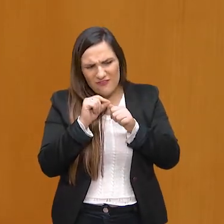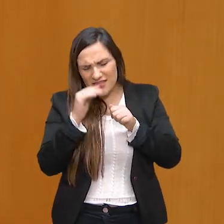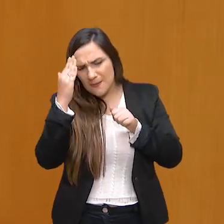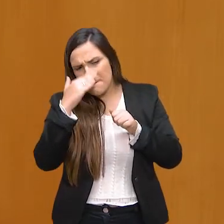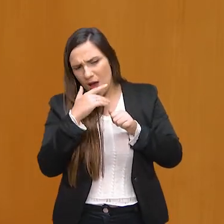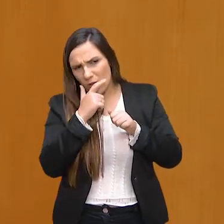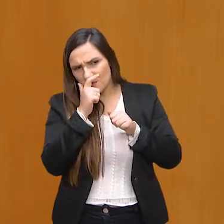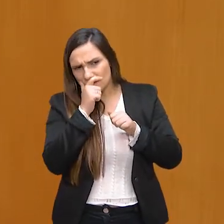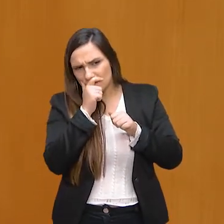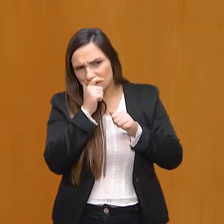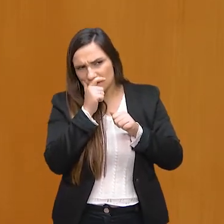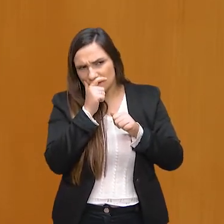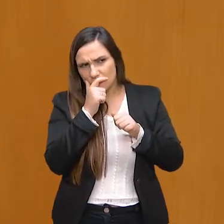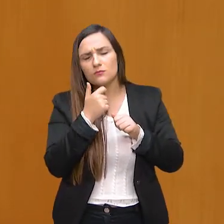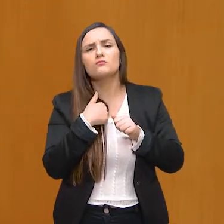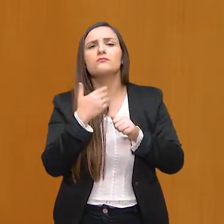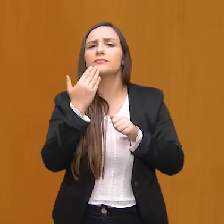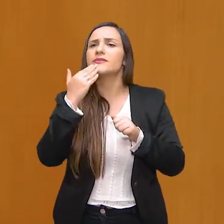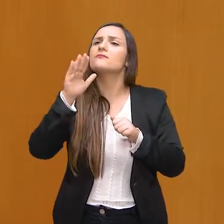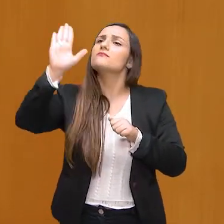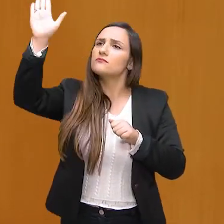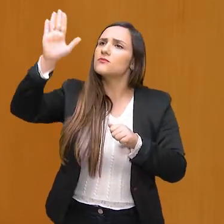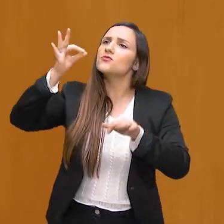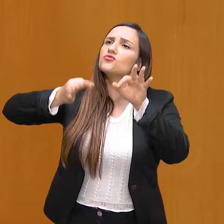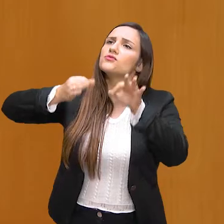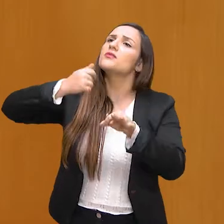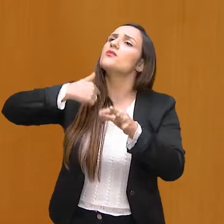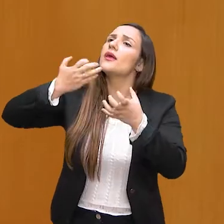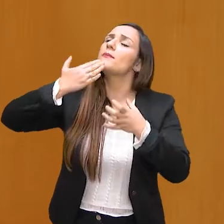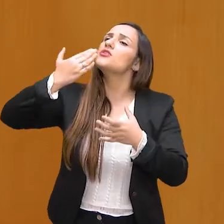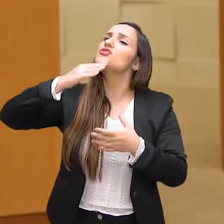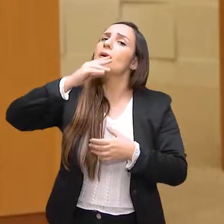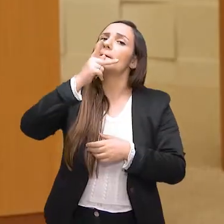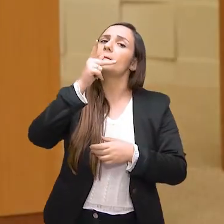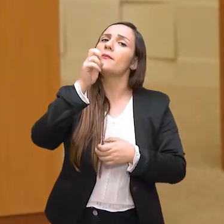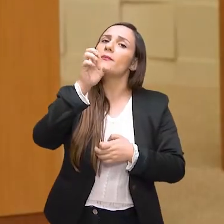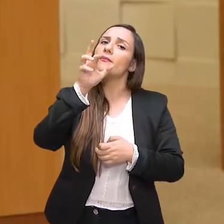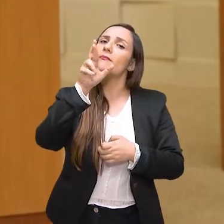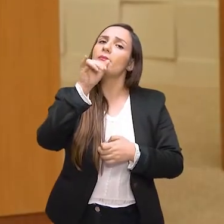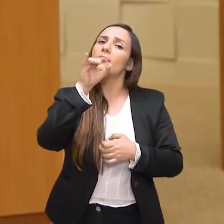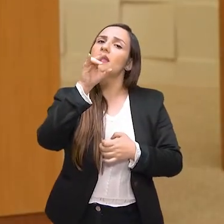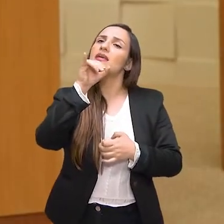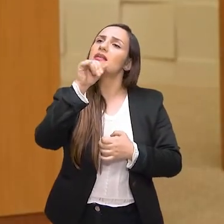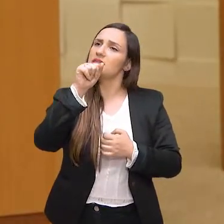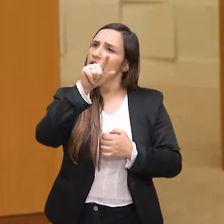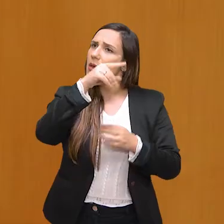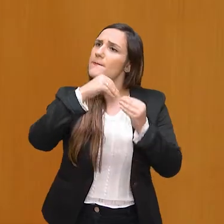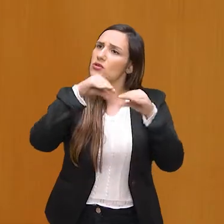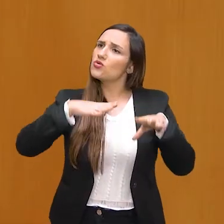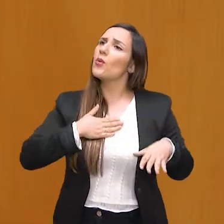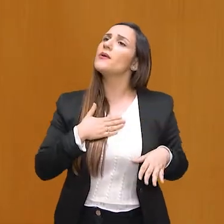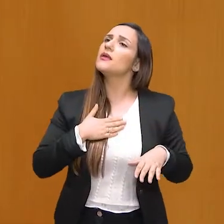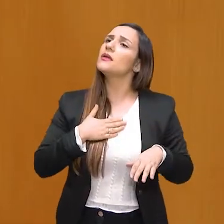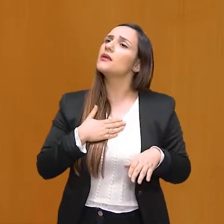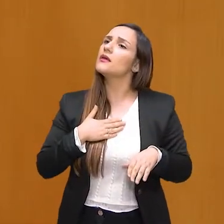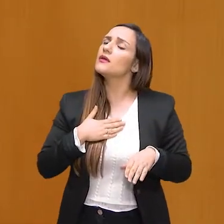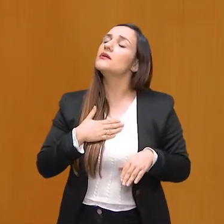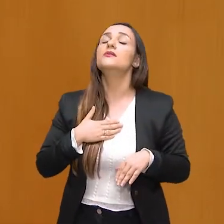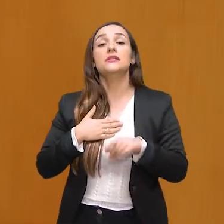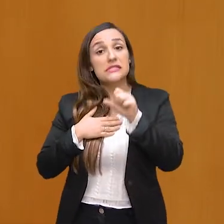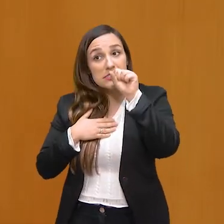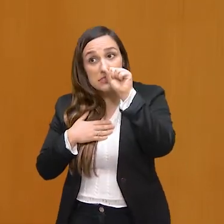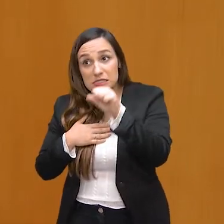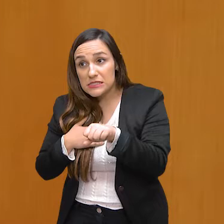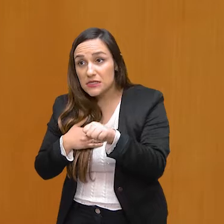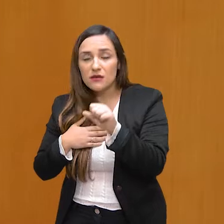mal, que você sofreu, você não sabe se foi daquele produto, você pode pedir uma perícia para constatar se aquele produto causou aquele mal em você.